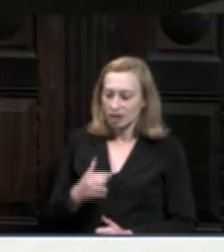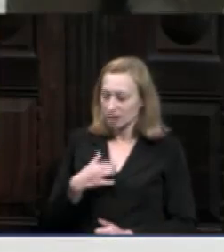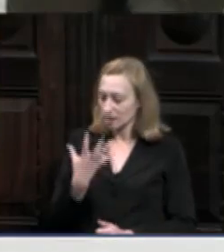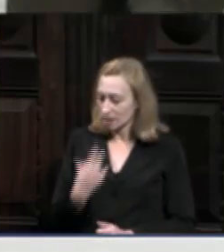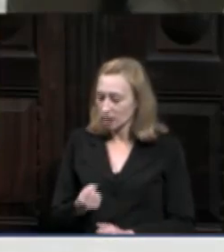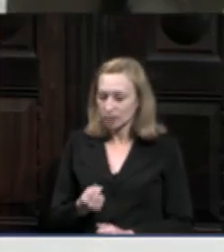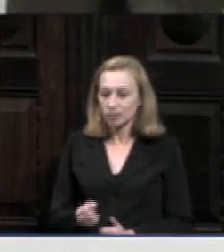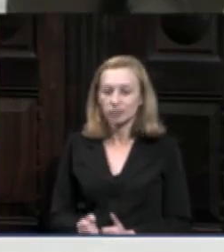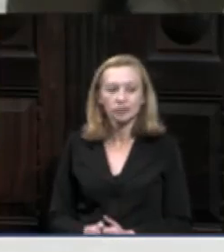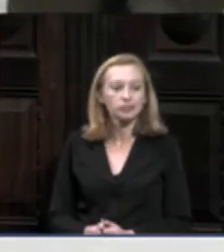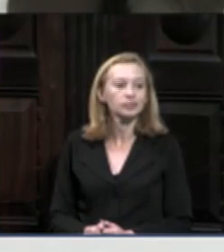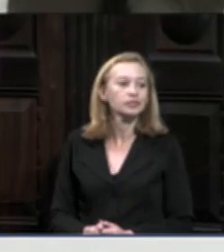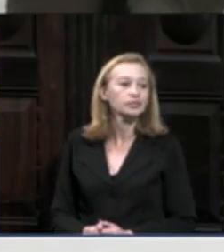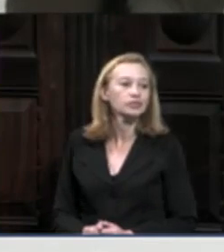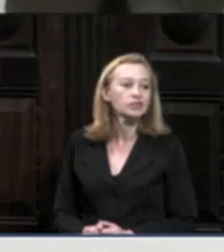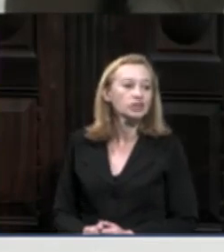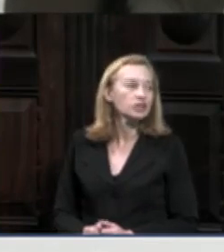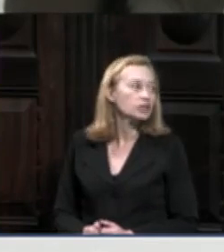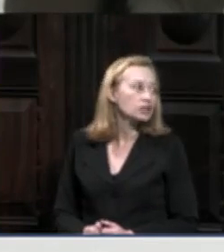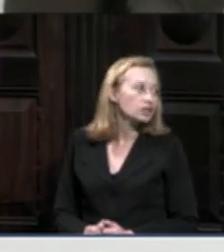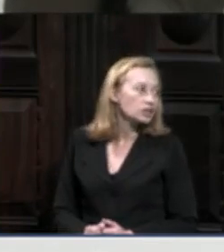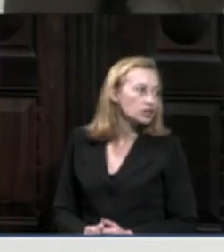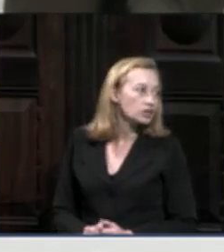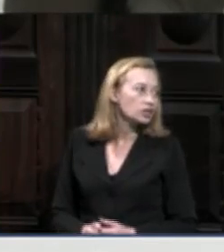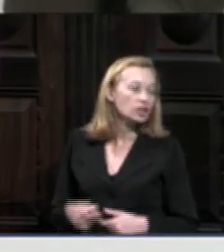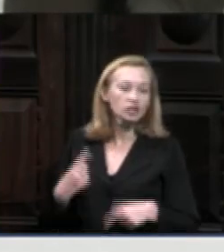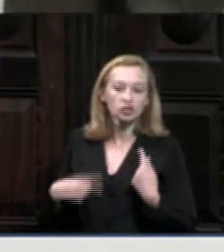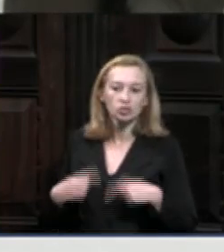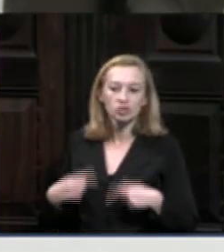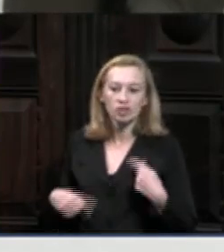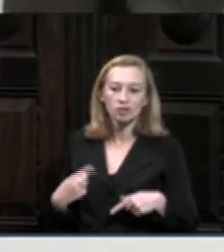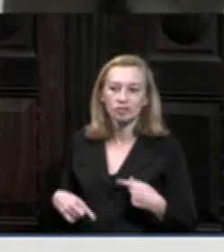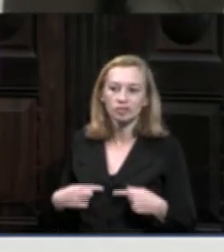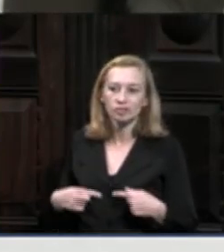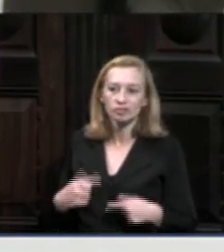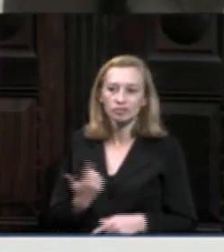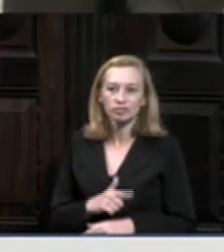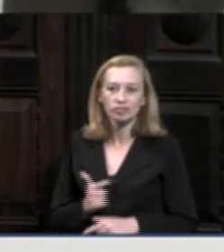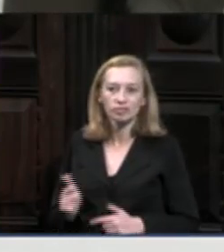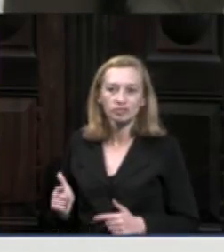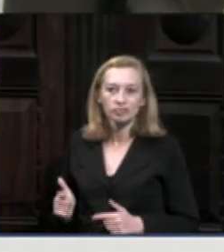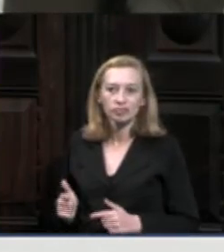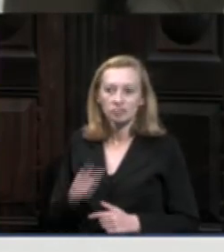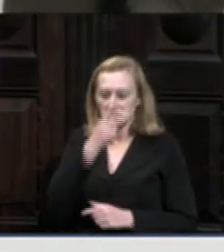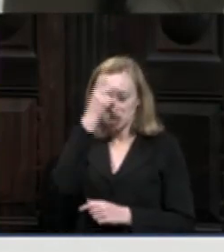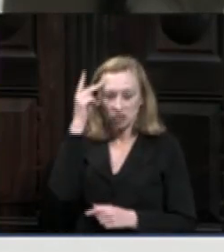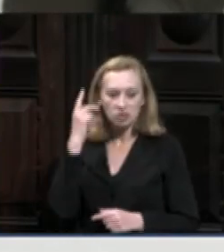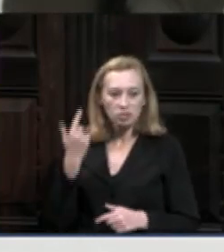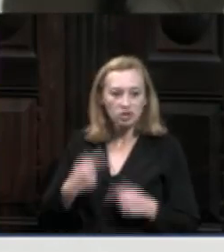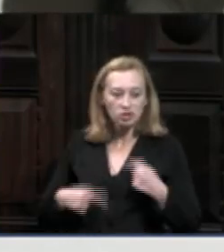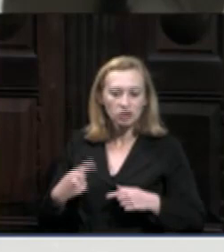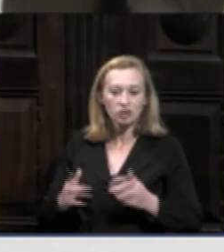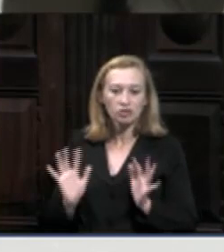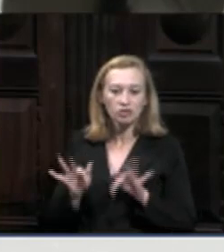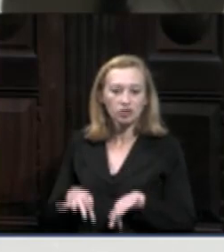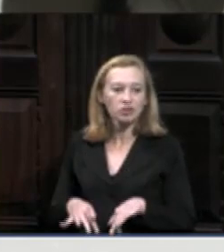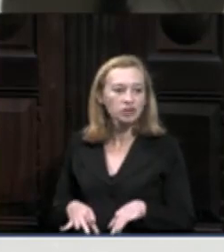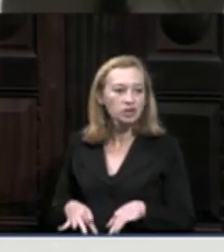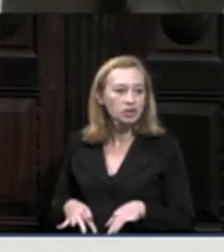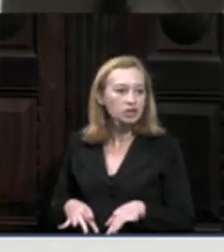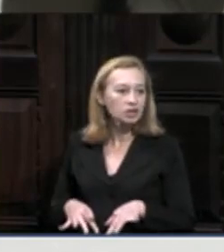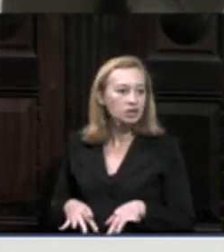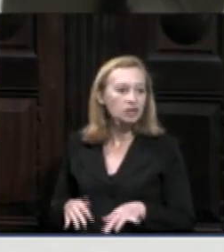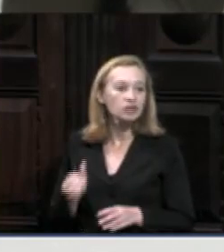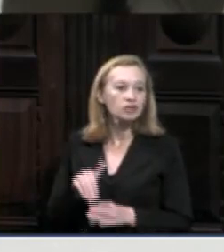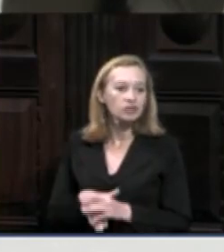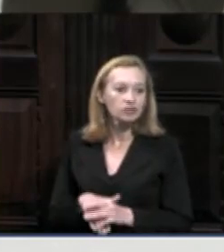Favorável. Com os pareceres emitidos, em discussão. Não havendo quem queira discutir, encerrada a discussão.